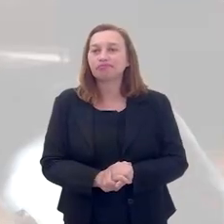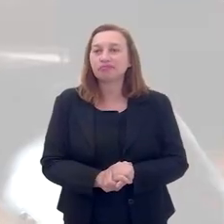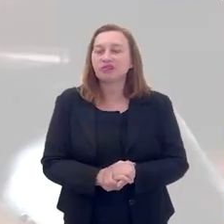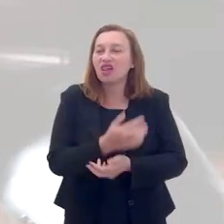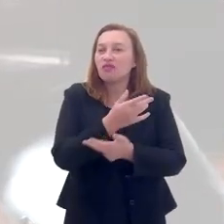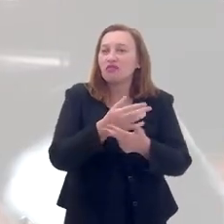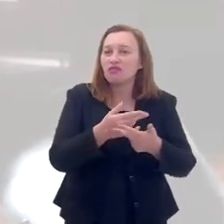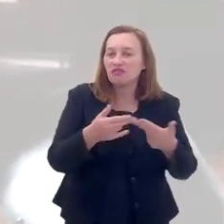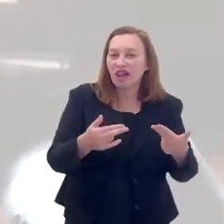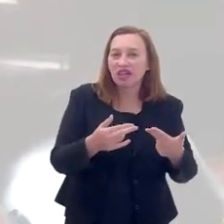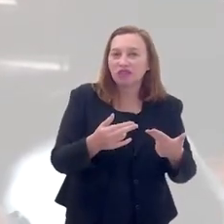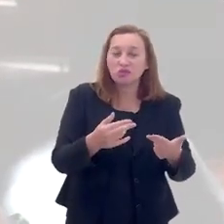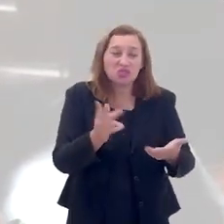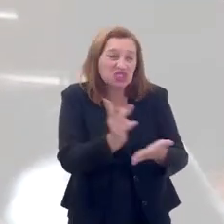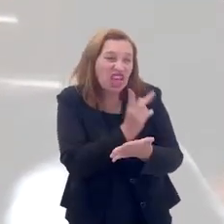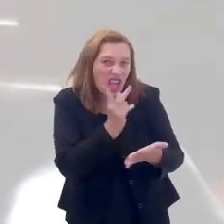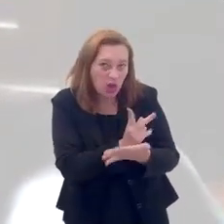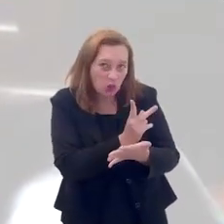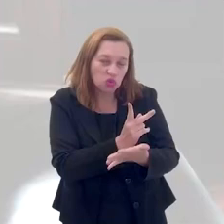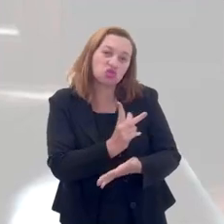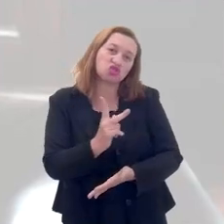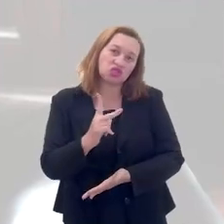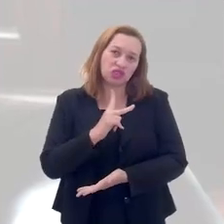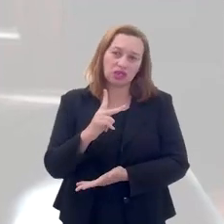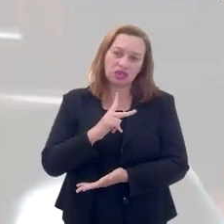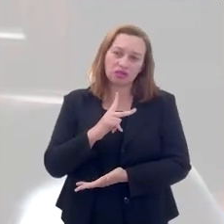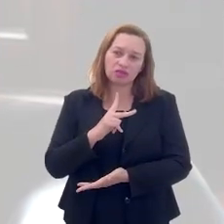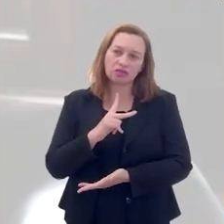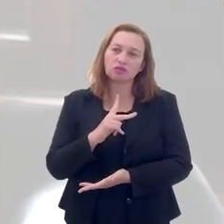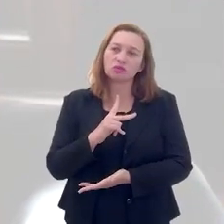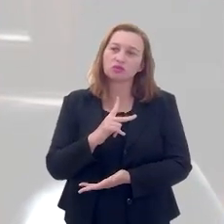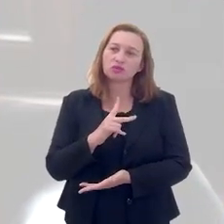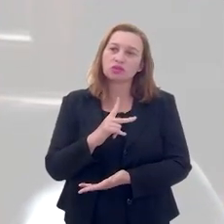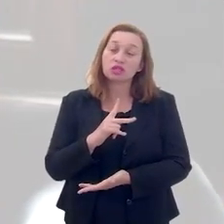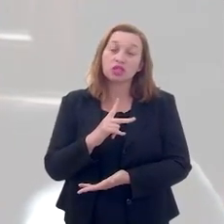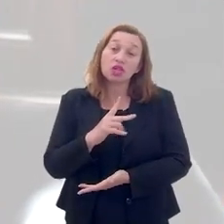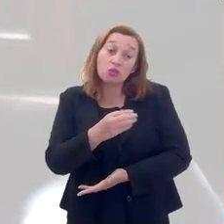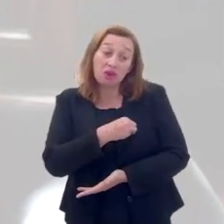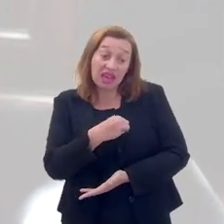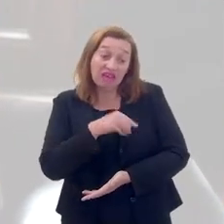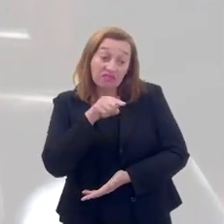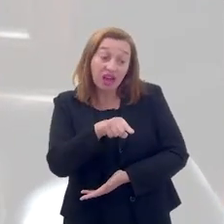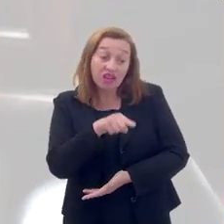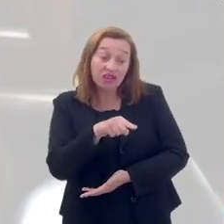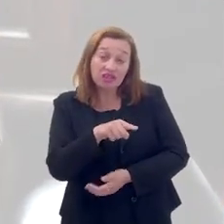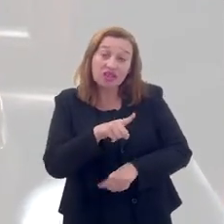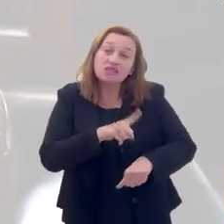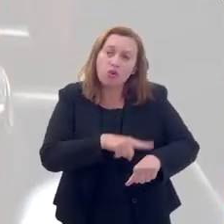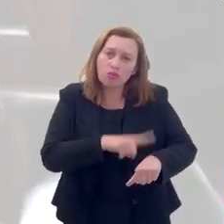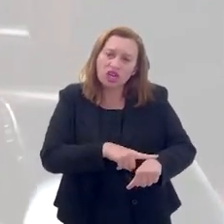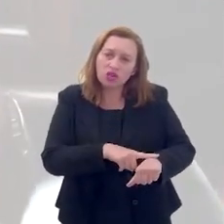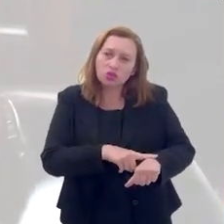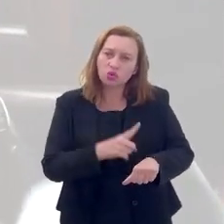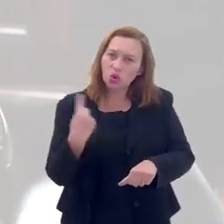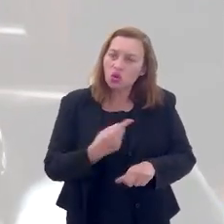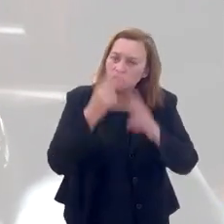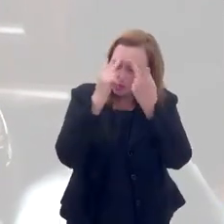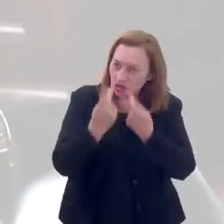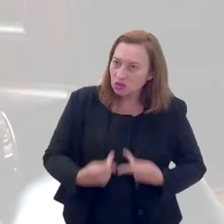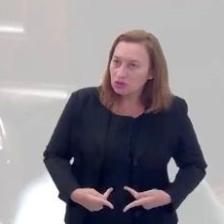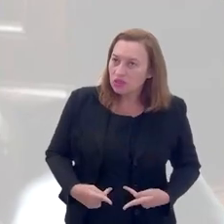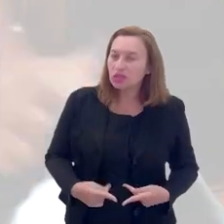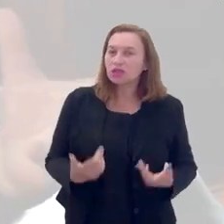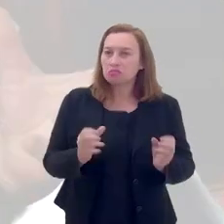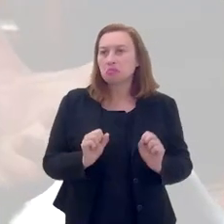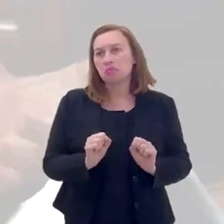rodeado Pelas nossas imperfeições não é e o pecado tá nesse momento onde nós como humanos